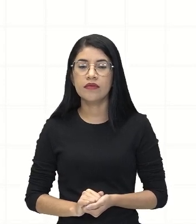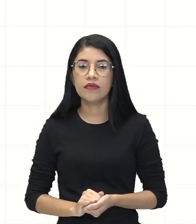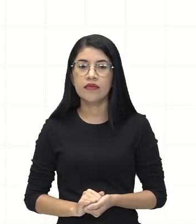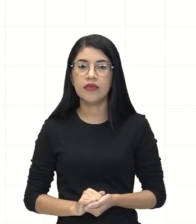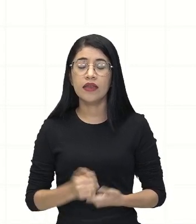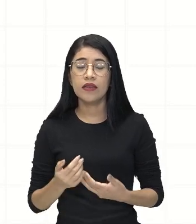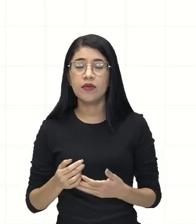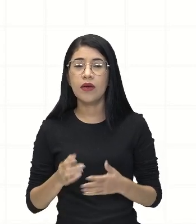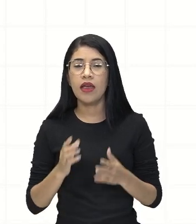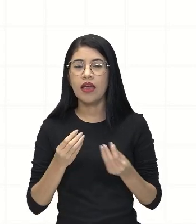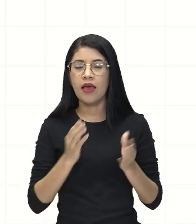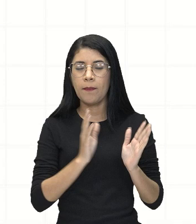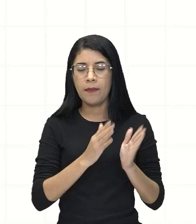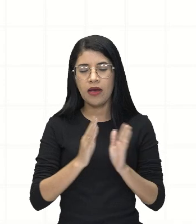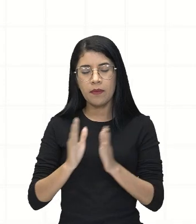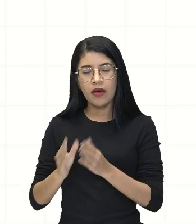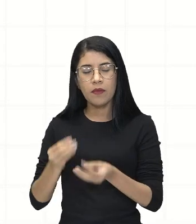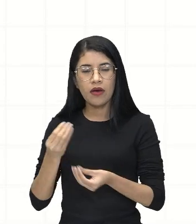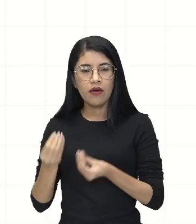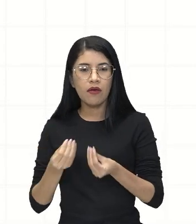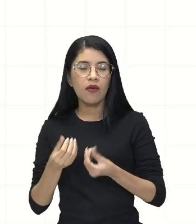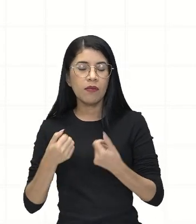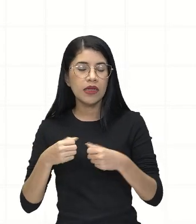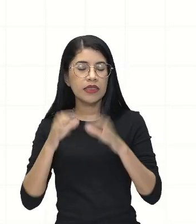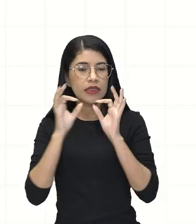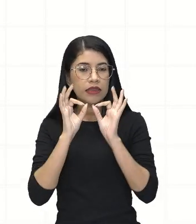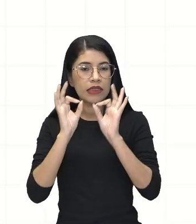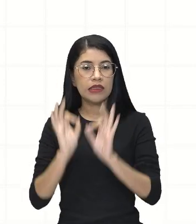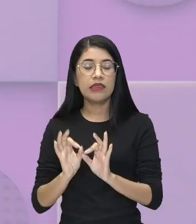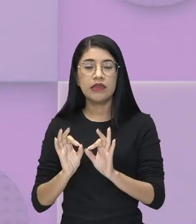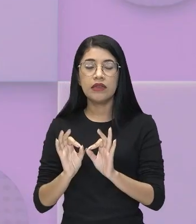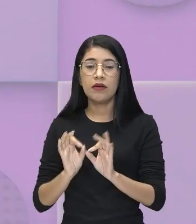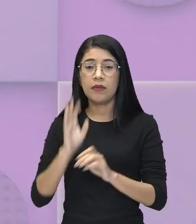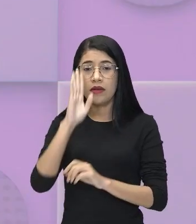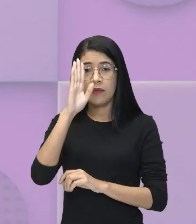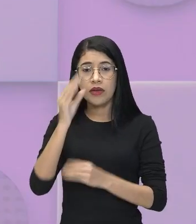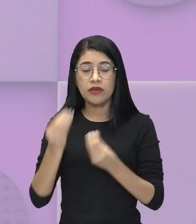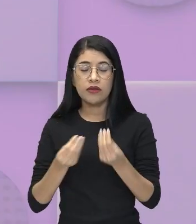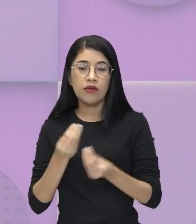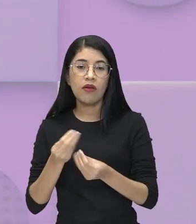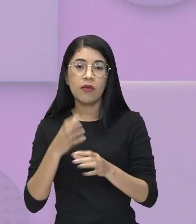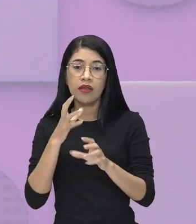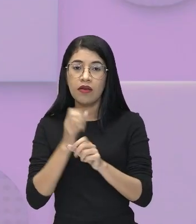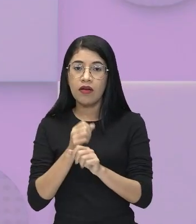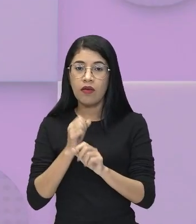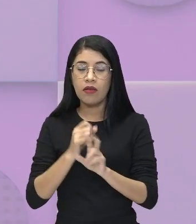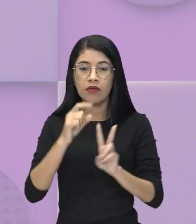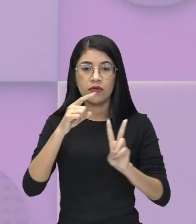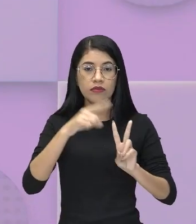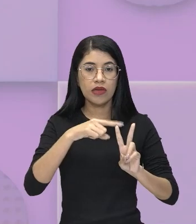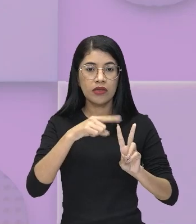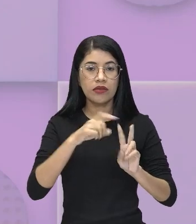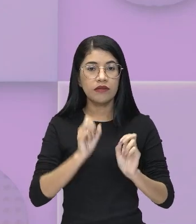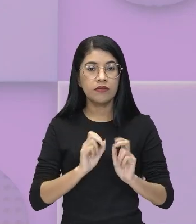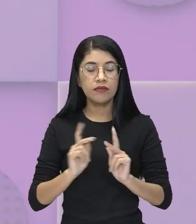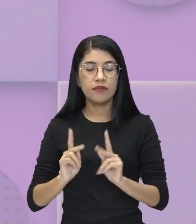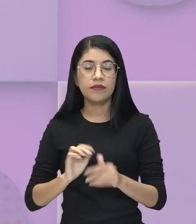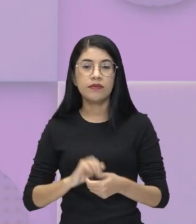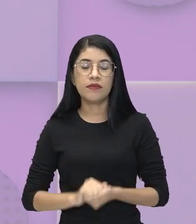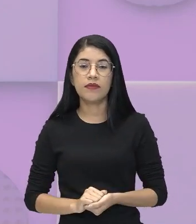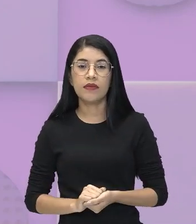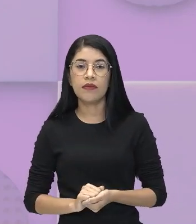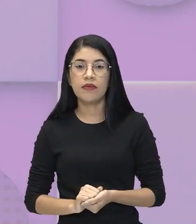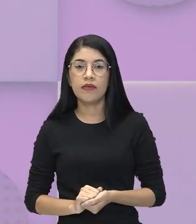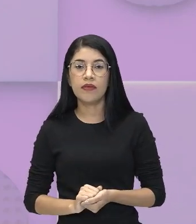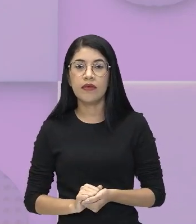esses são os passo a passos, né, que a gente tem que tomar cuidado, principalmente quando estamos trabalhando com radicais, né? Nós